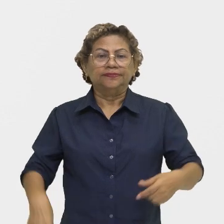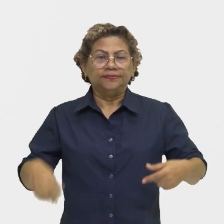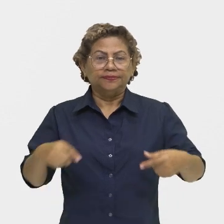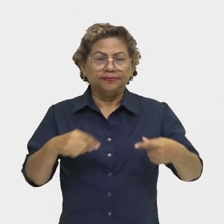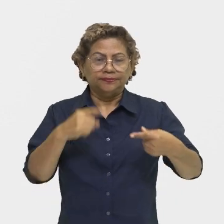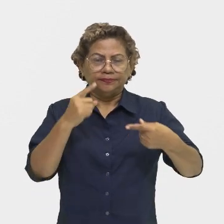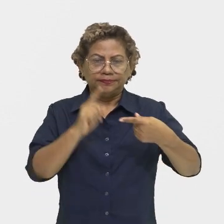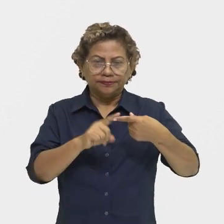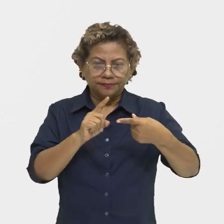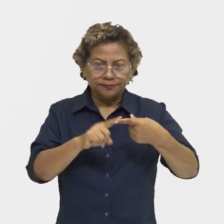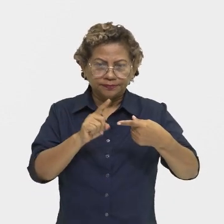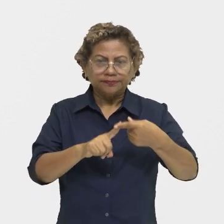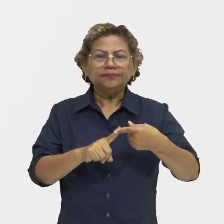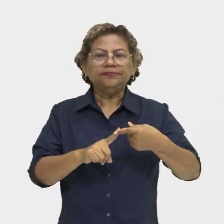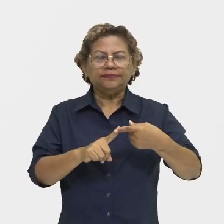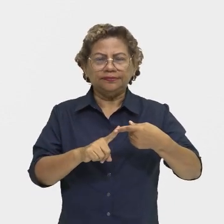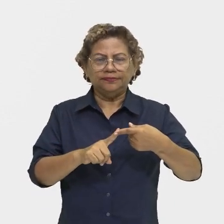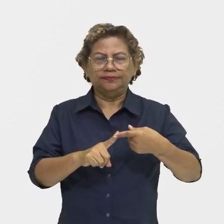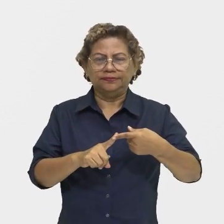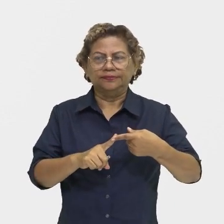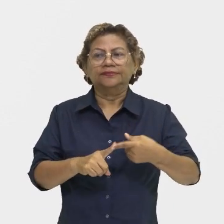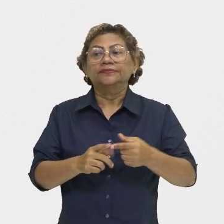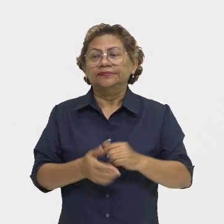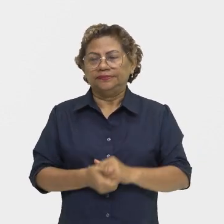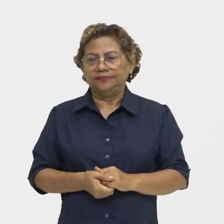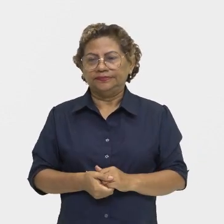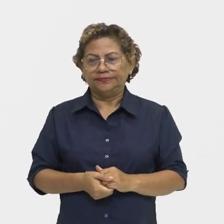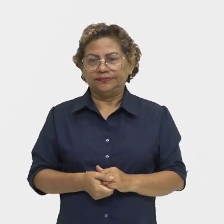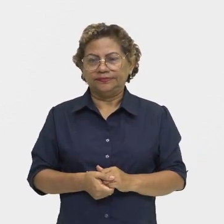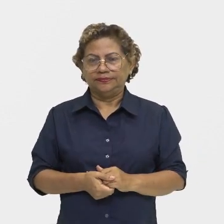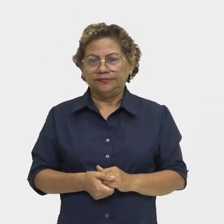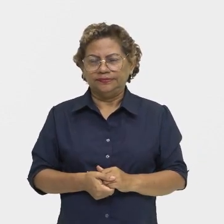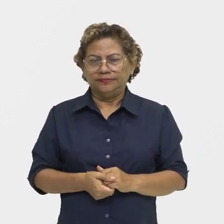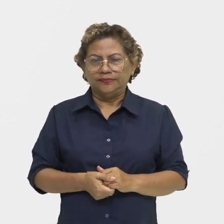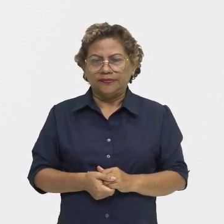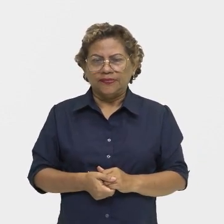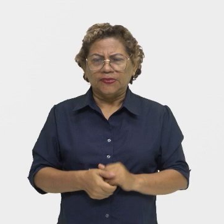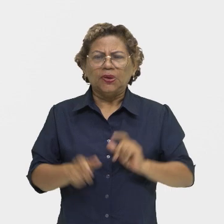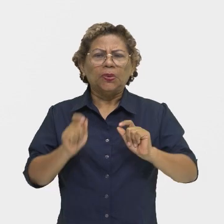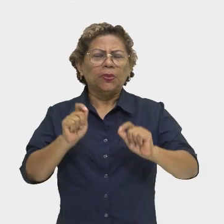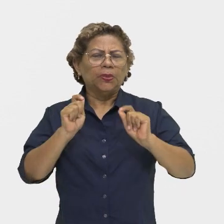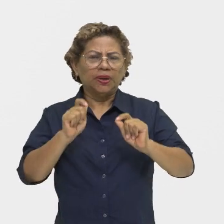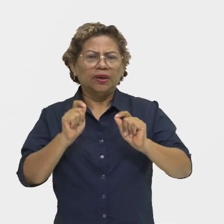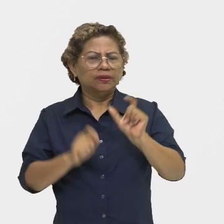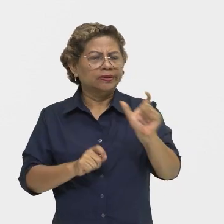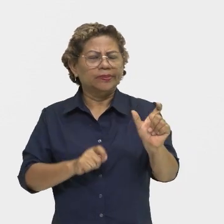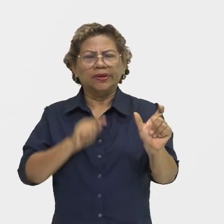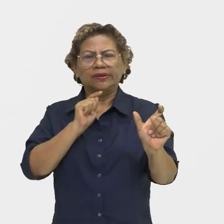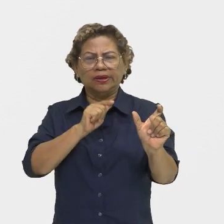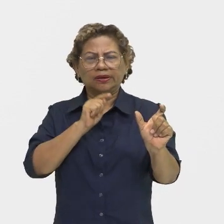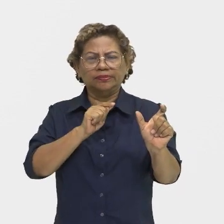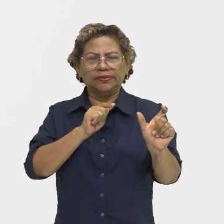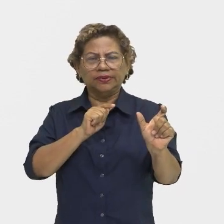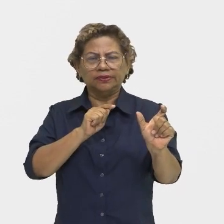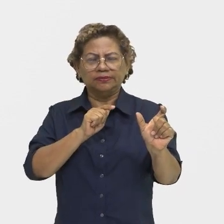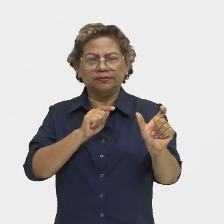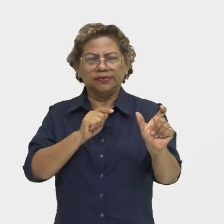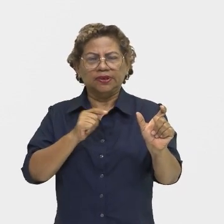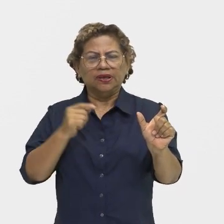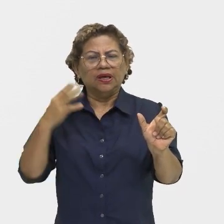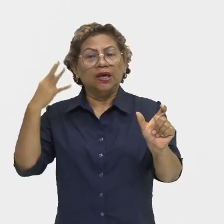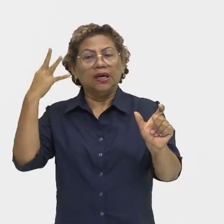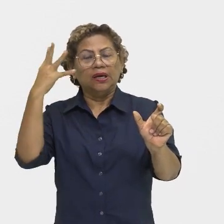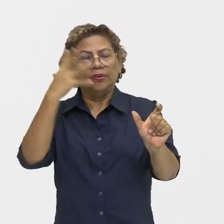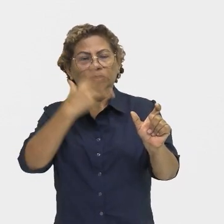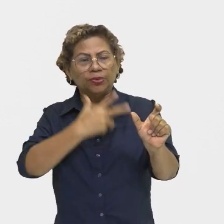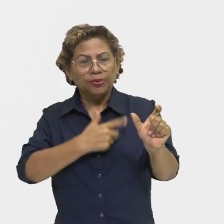vai gerar essa admiração pelo belo, né? Que vai se relacionar ao emprego adequado, ao